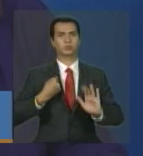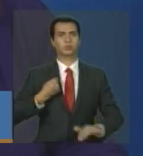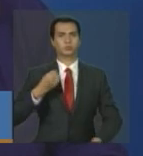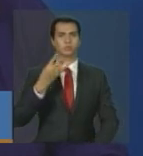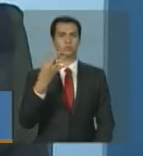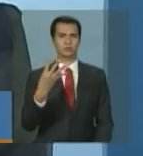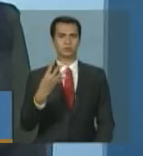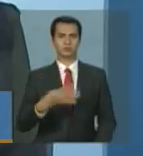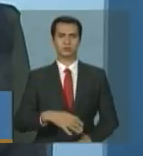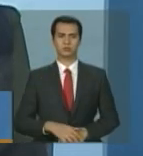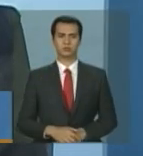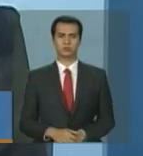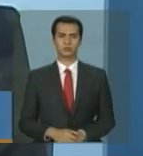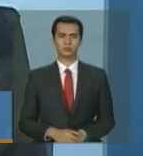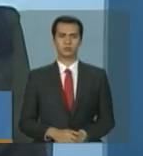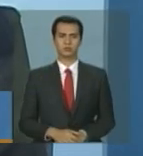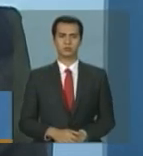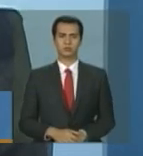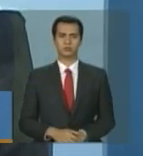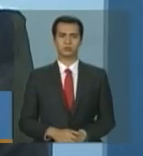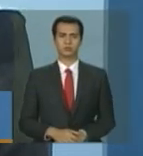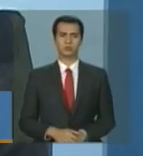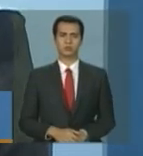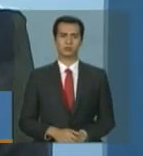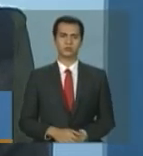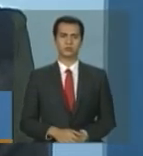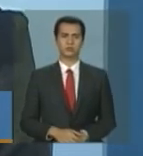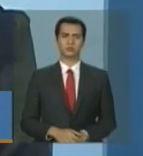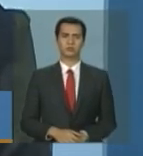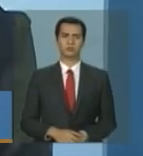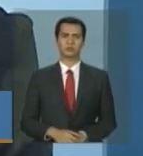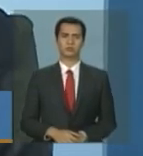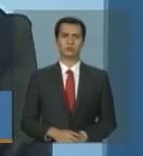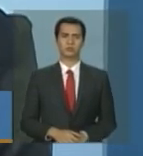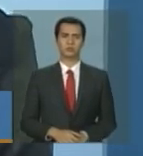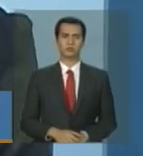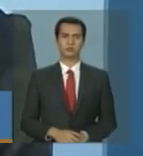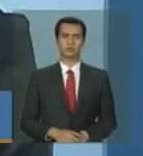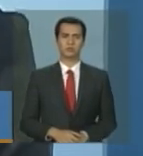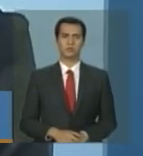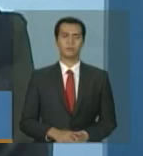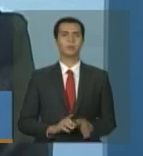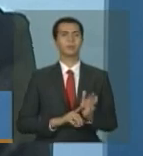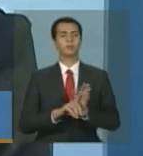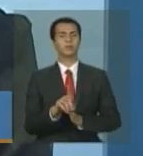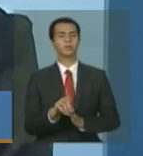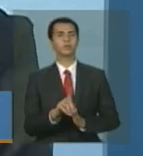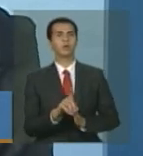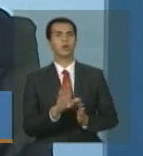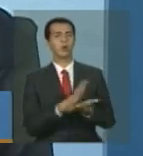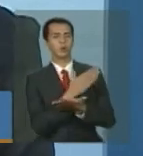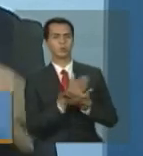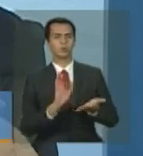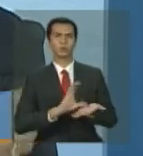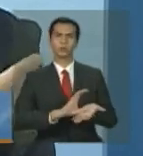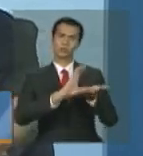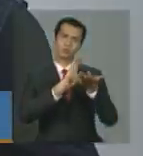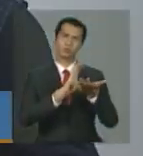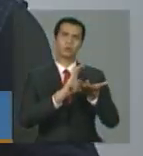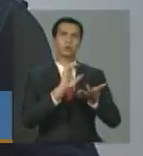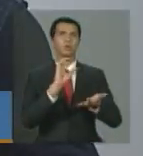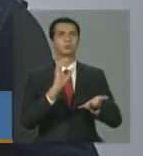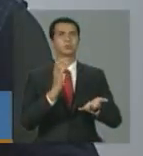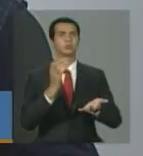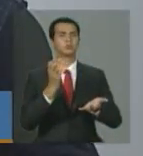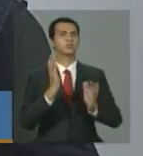4 bom ele era em questão aos conselhos alguns talvez estejam passando outros acabaram